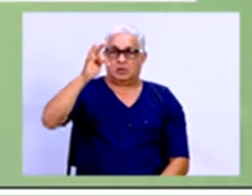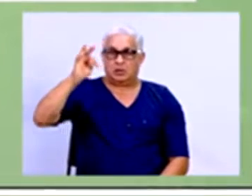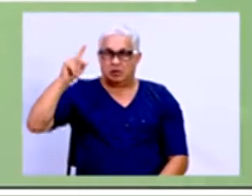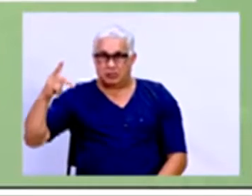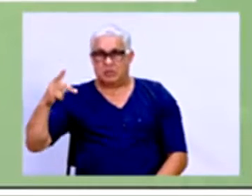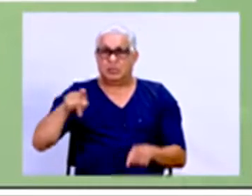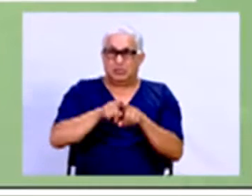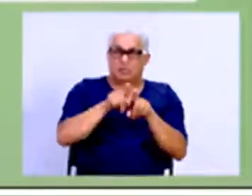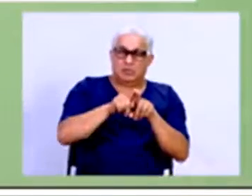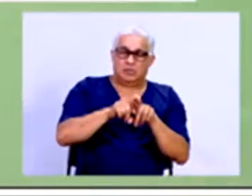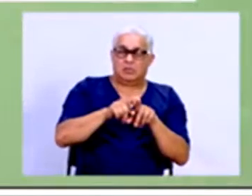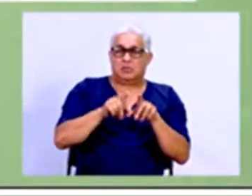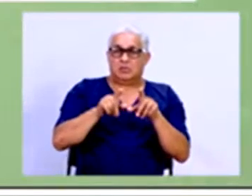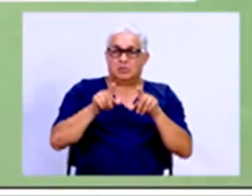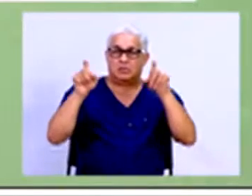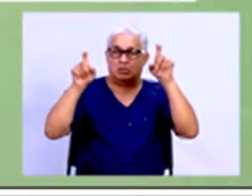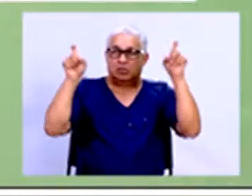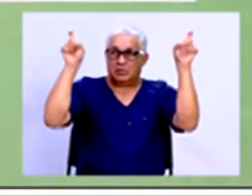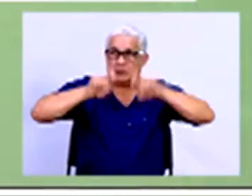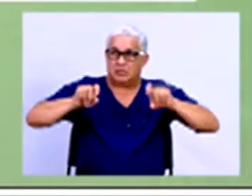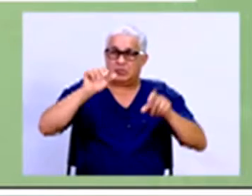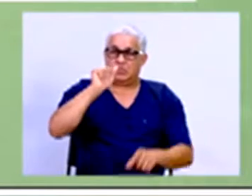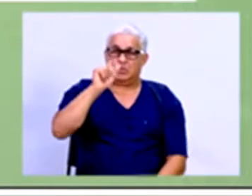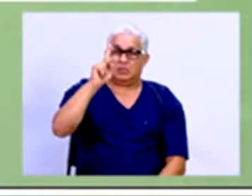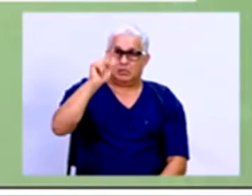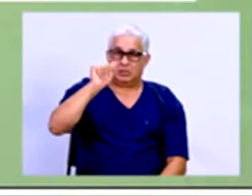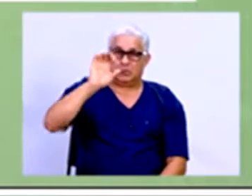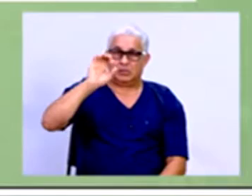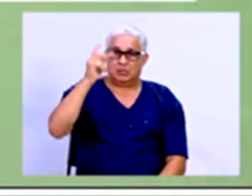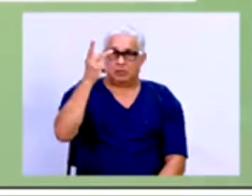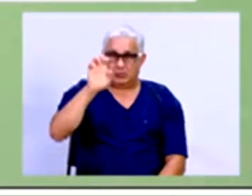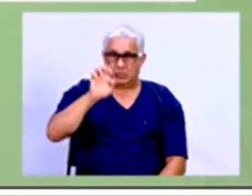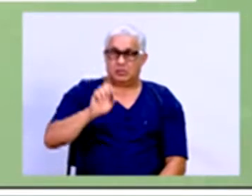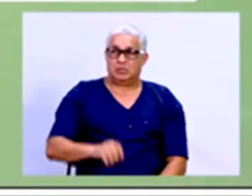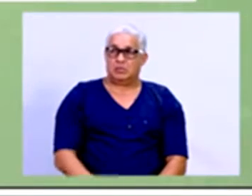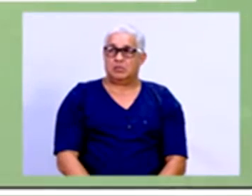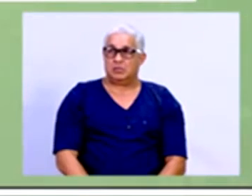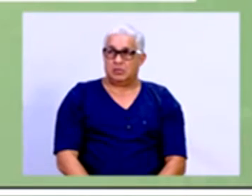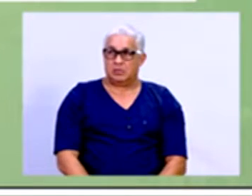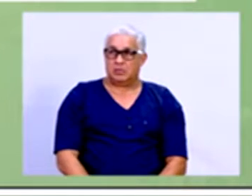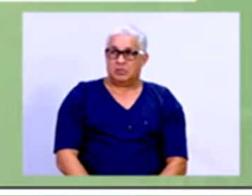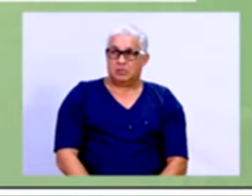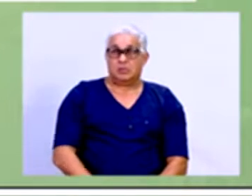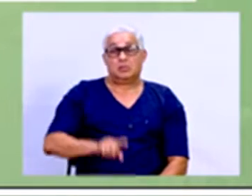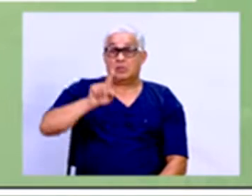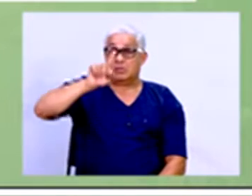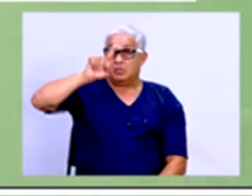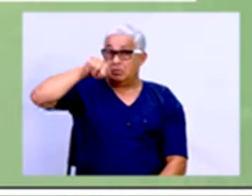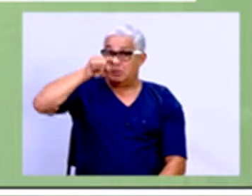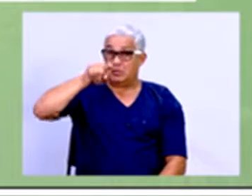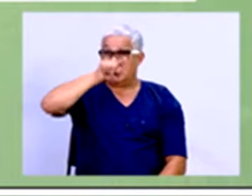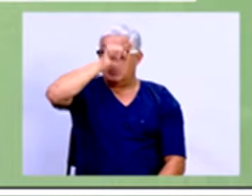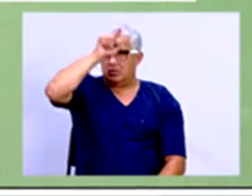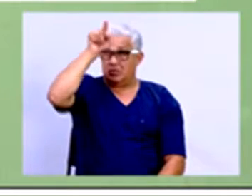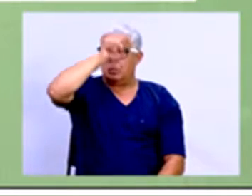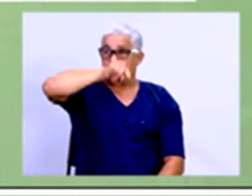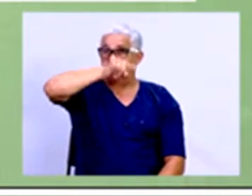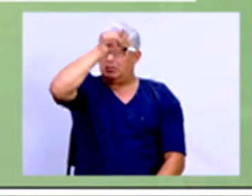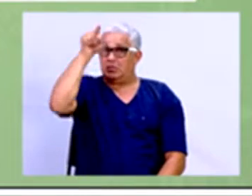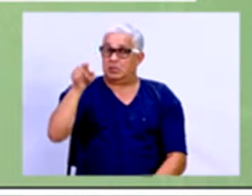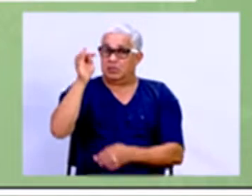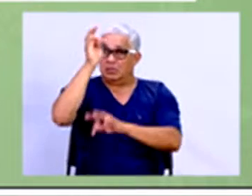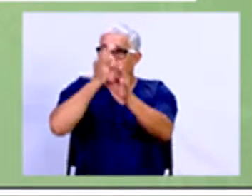web, certo? Nosso servidor chamado Apache, que é esse que a gente está usando aqui. Esse servidor que está integrado com a